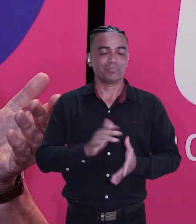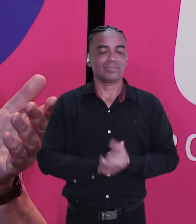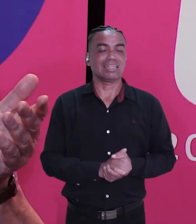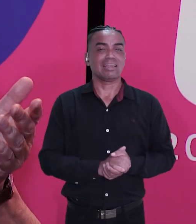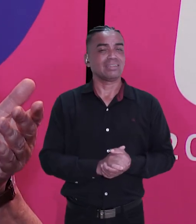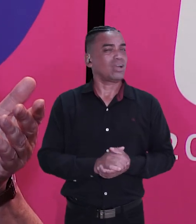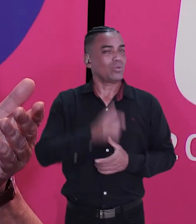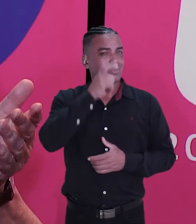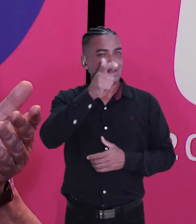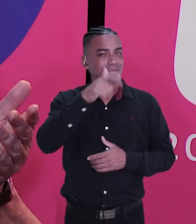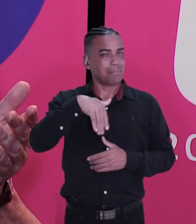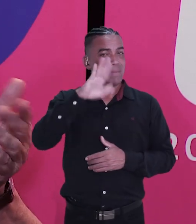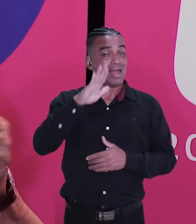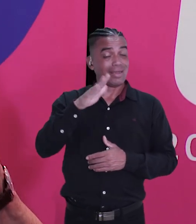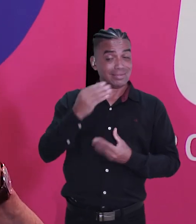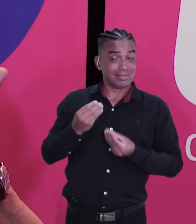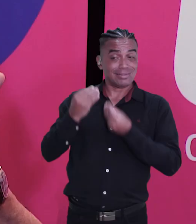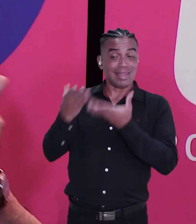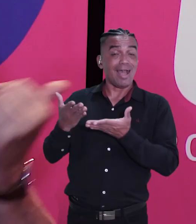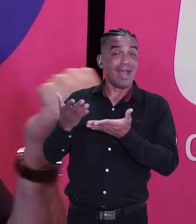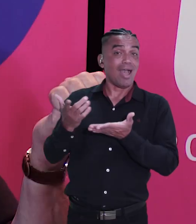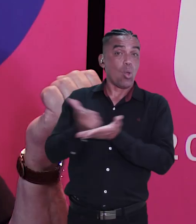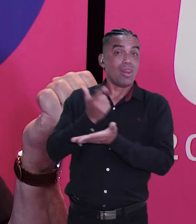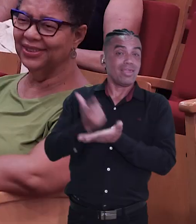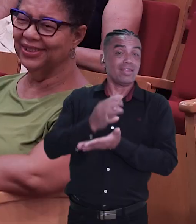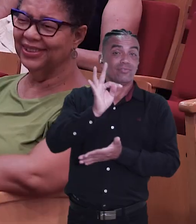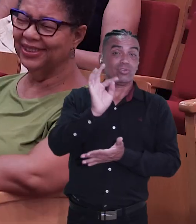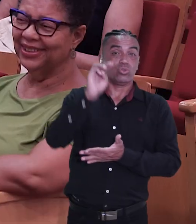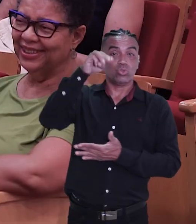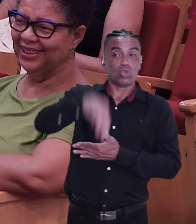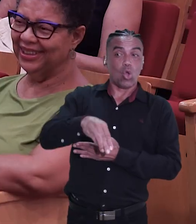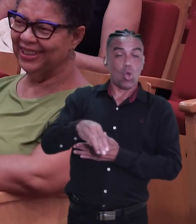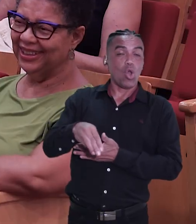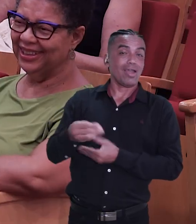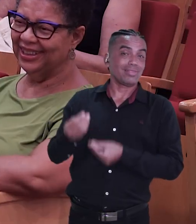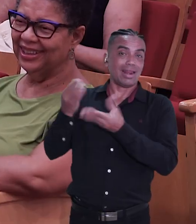achei mais interessante dar o livro do Tom Jobim para ela, entendeu?